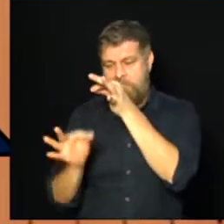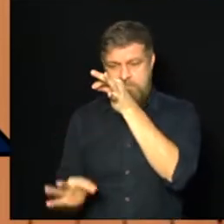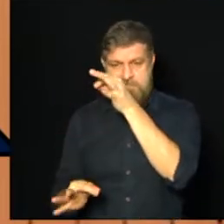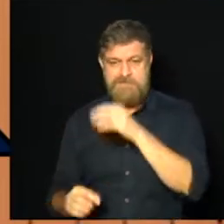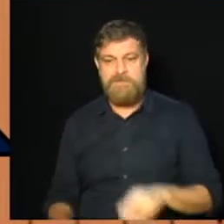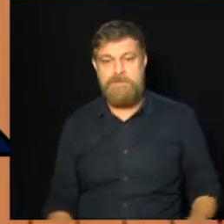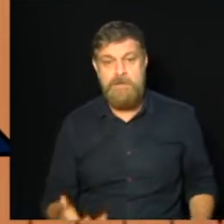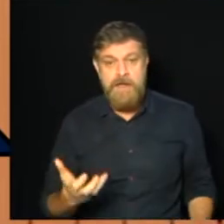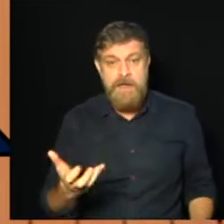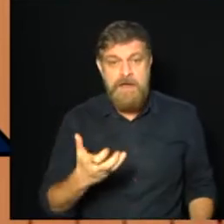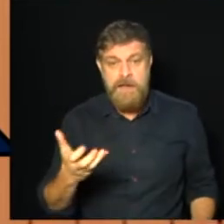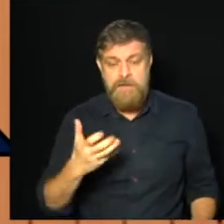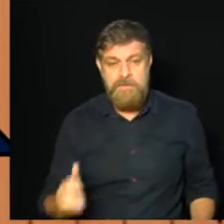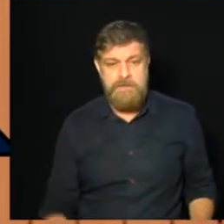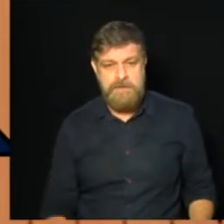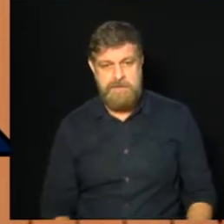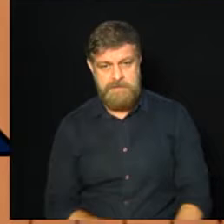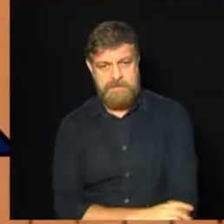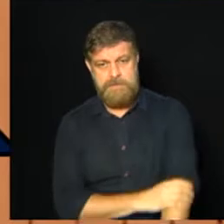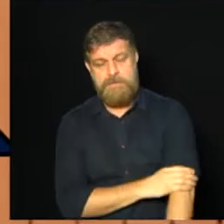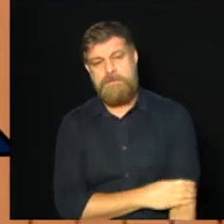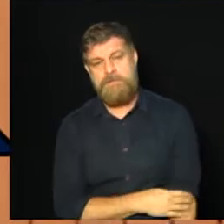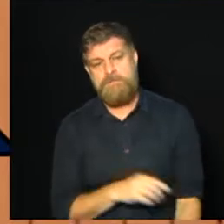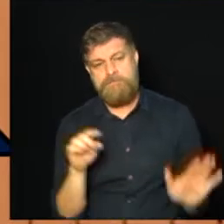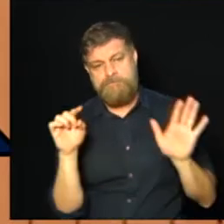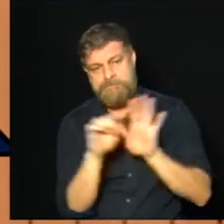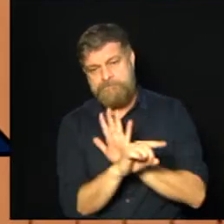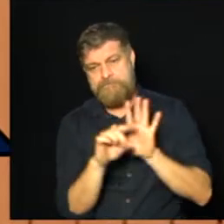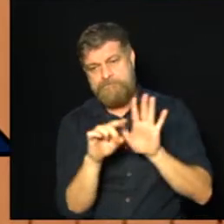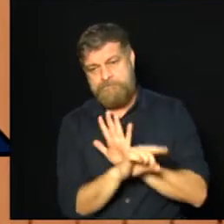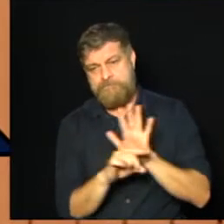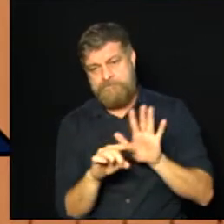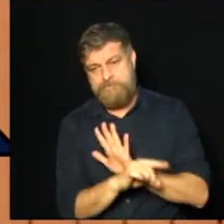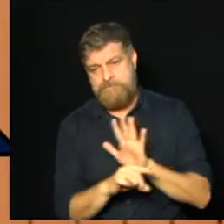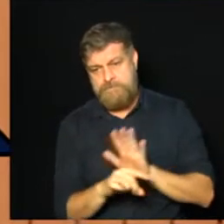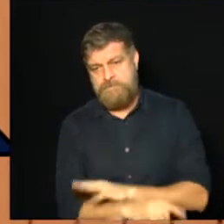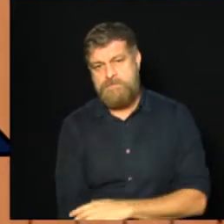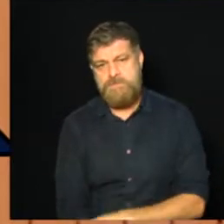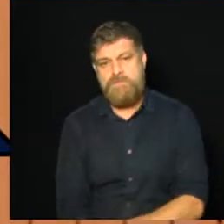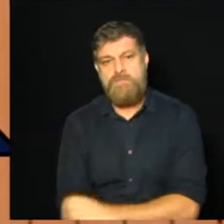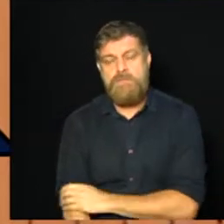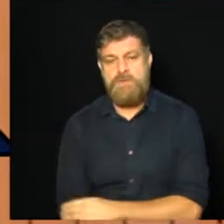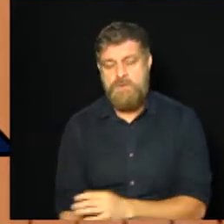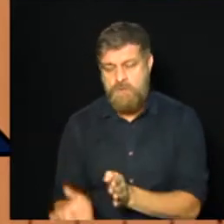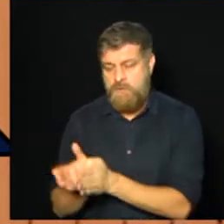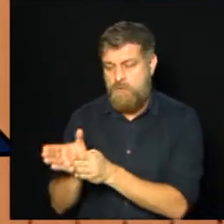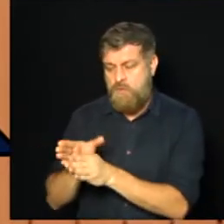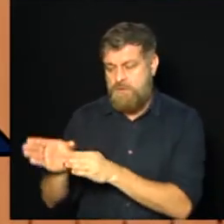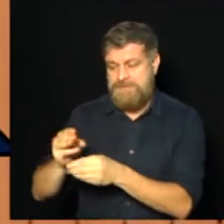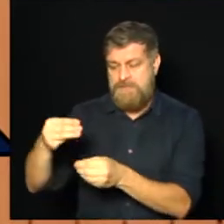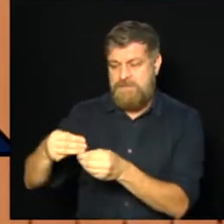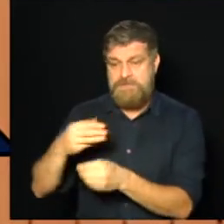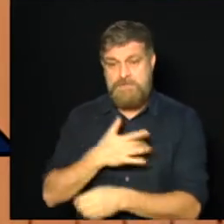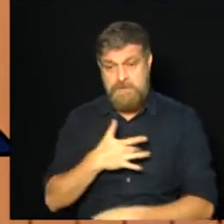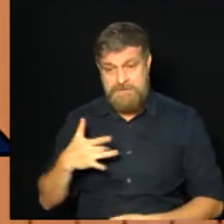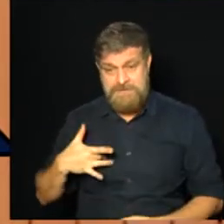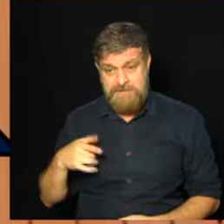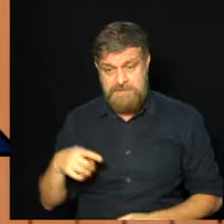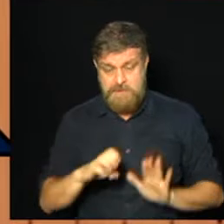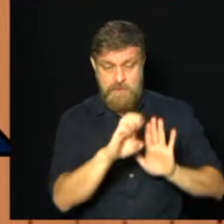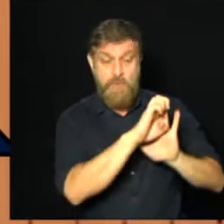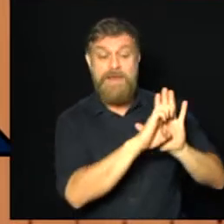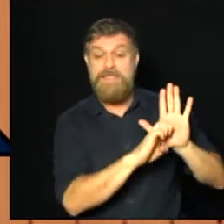eu quero fazer alguns questionamentos pontuais que foi apresentado pelo Conselho Municipal de Saúde sobre o edital em